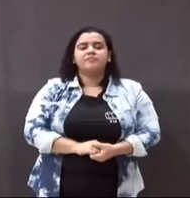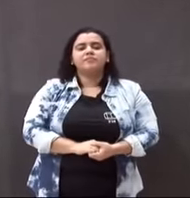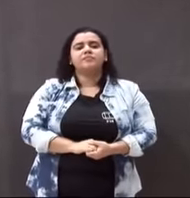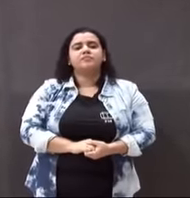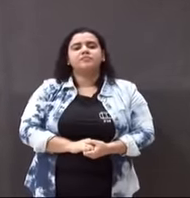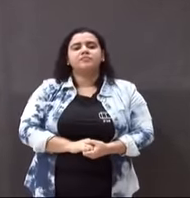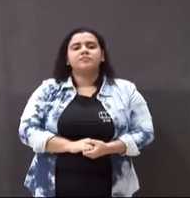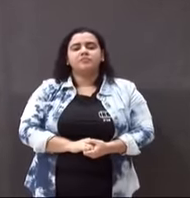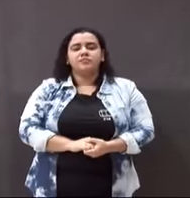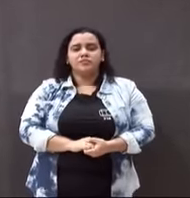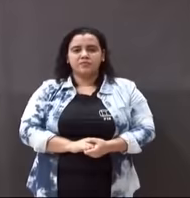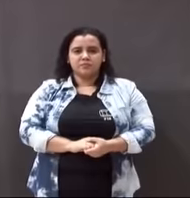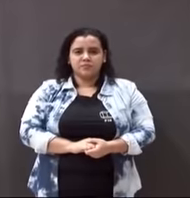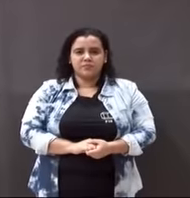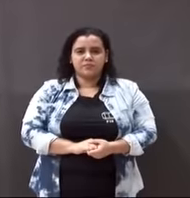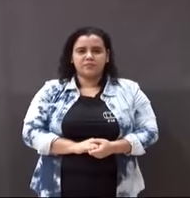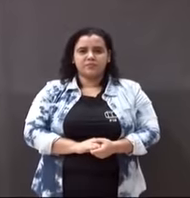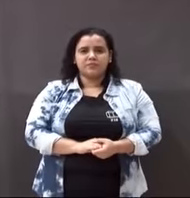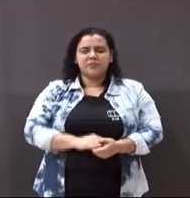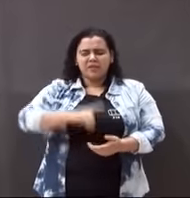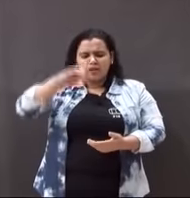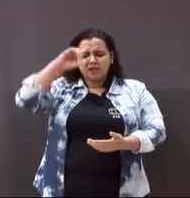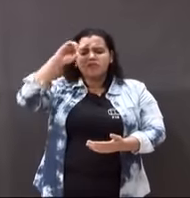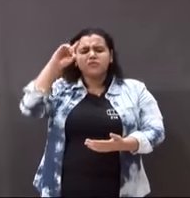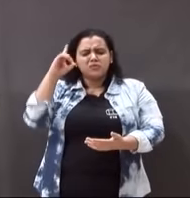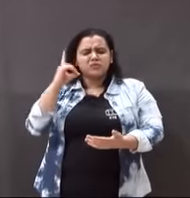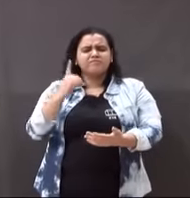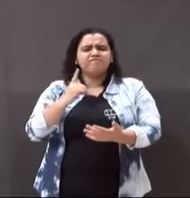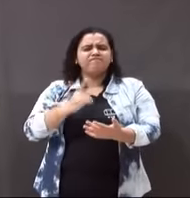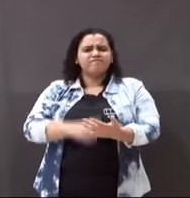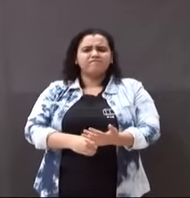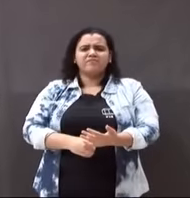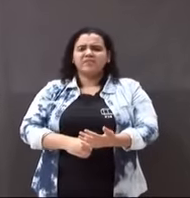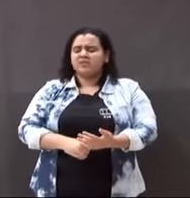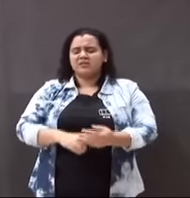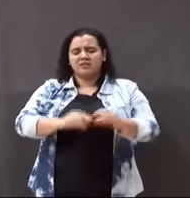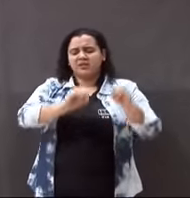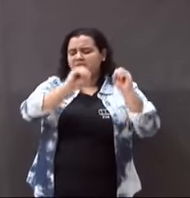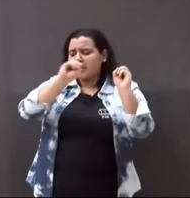desanimado, decidido a largar tudo e parar.